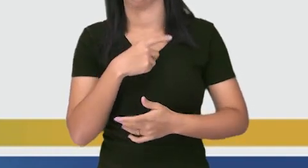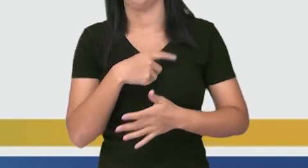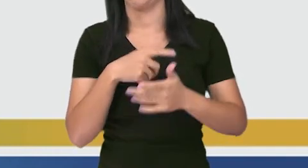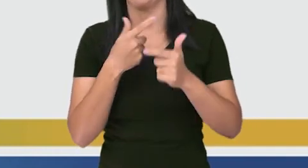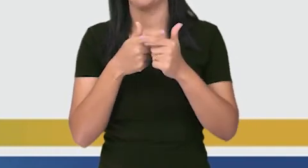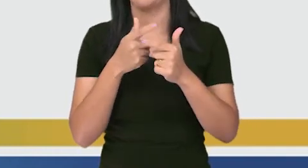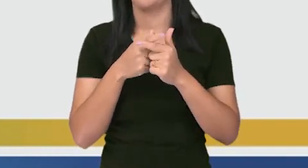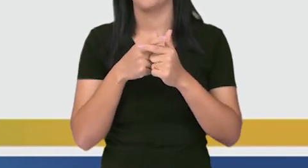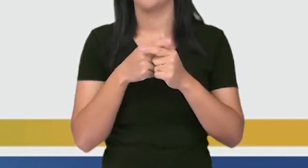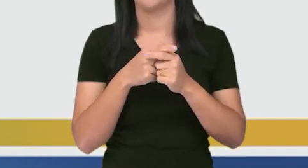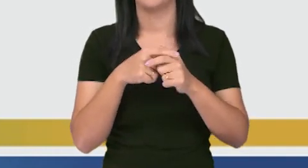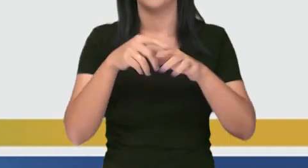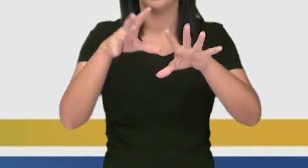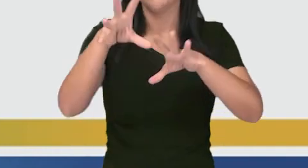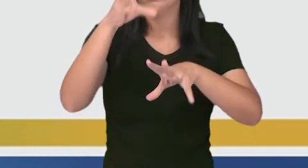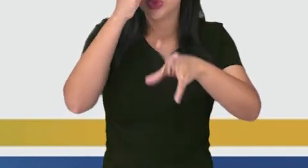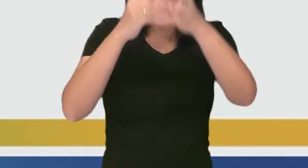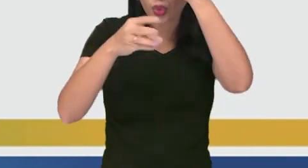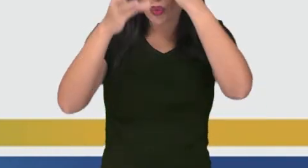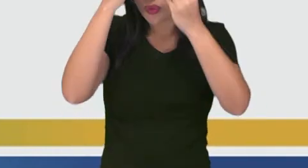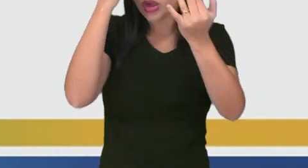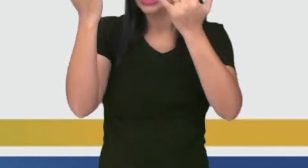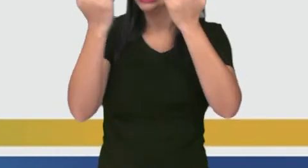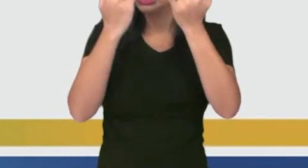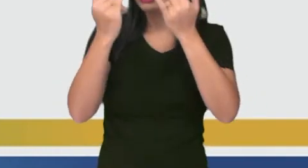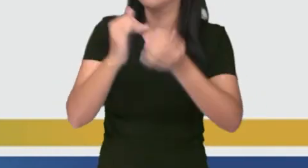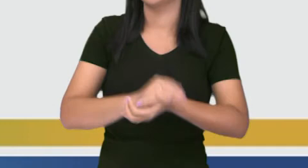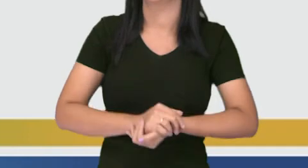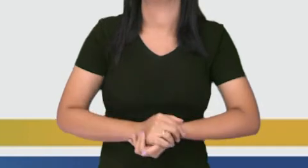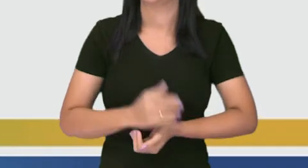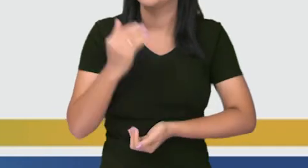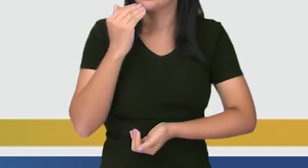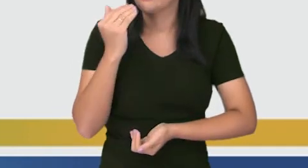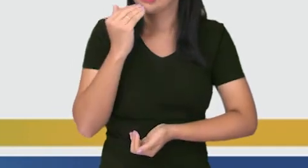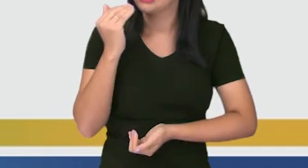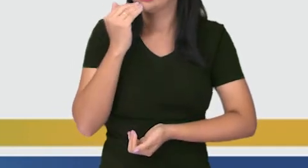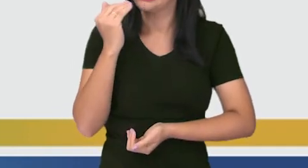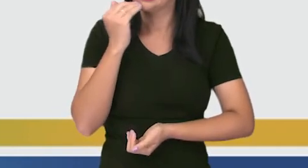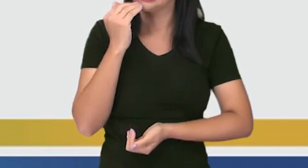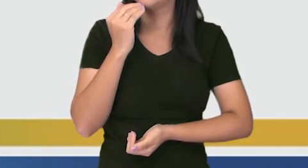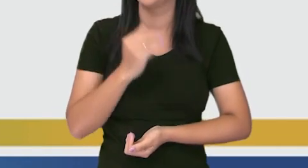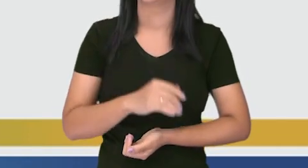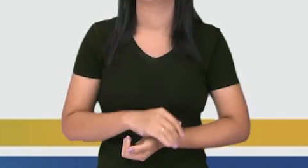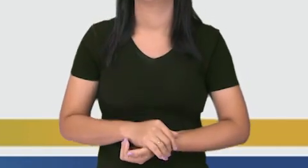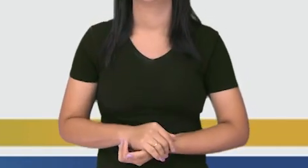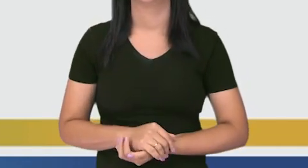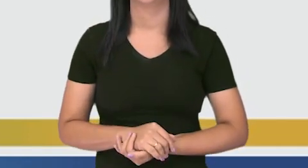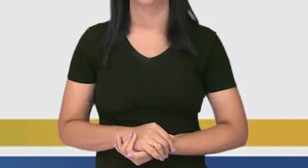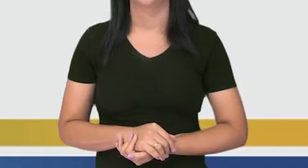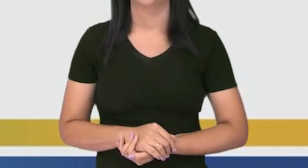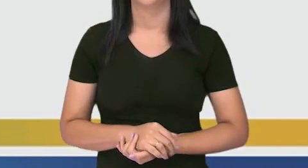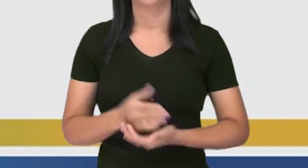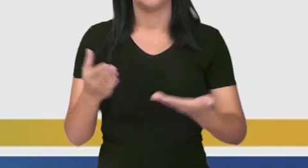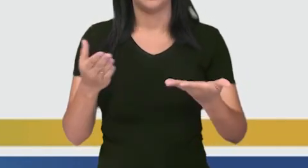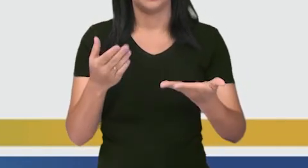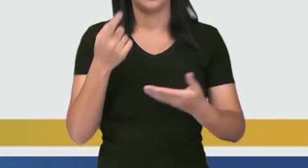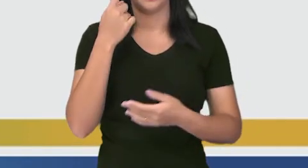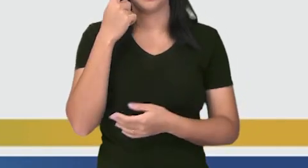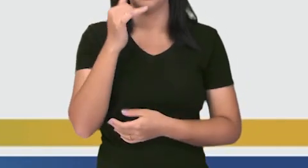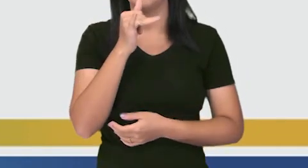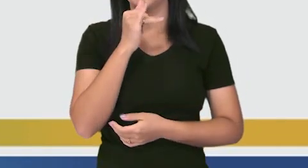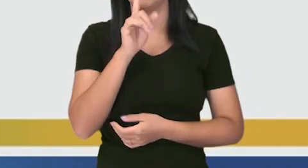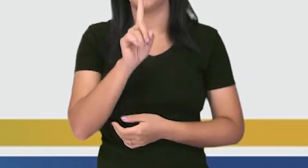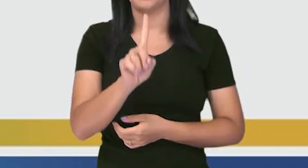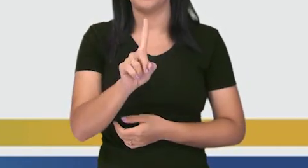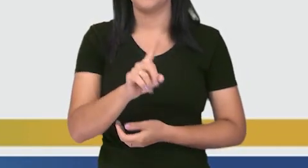estatística de dados que o que a gente falou lá na parte de trás vamos agora o exemplo